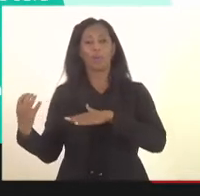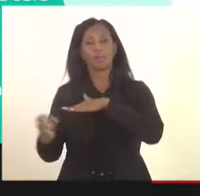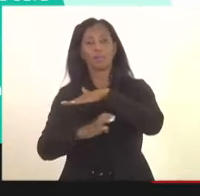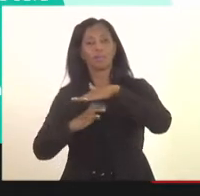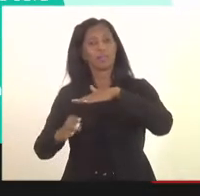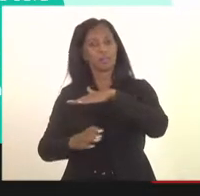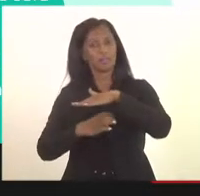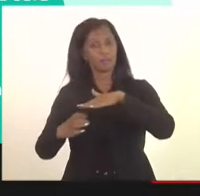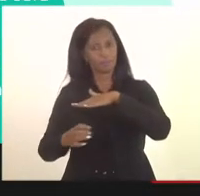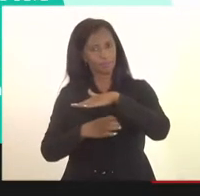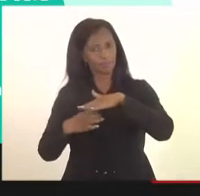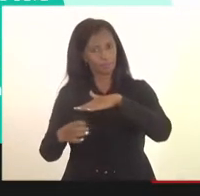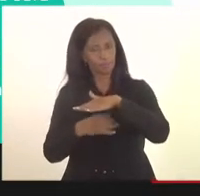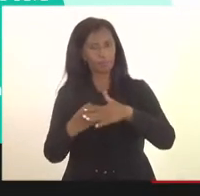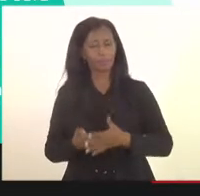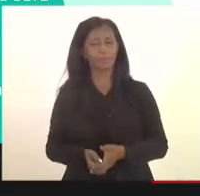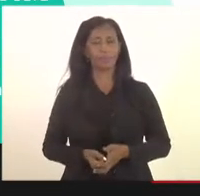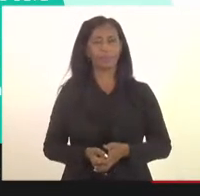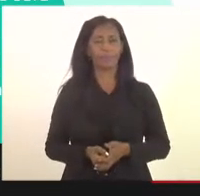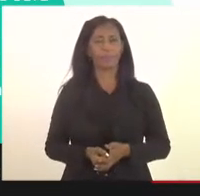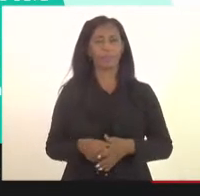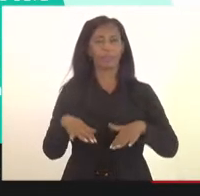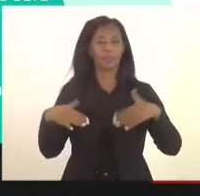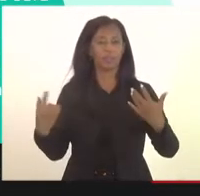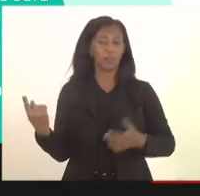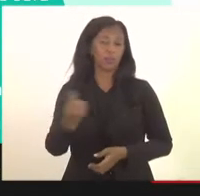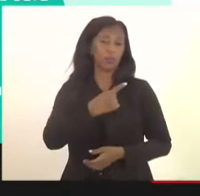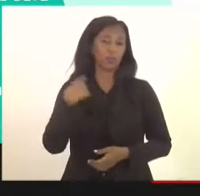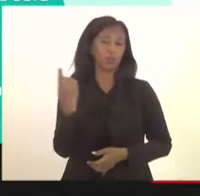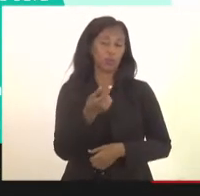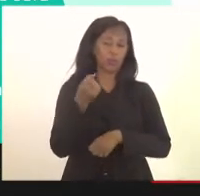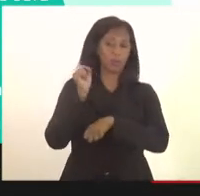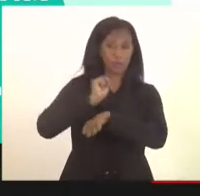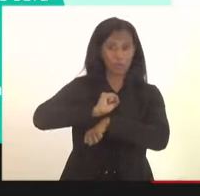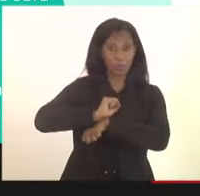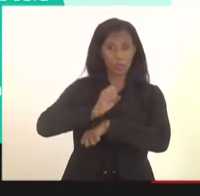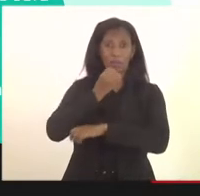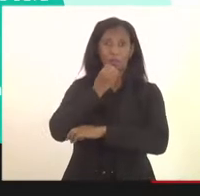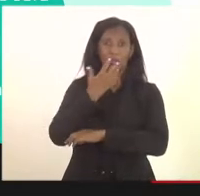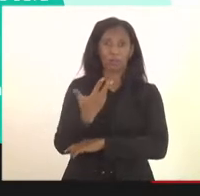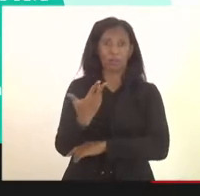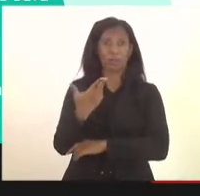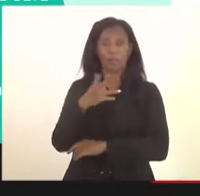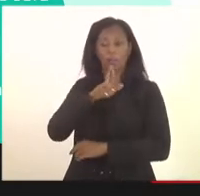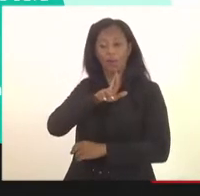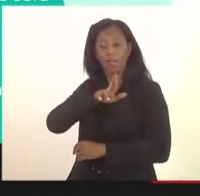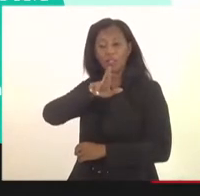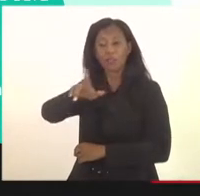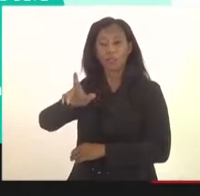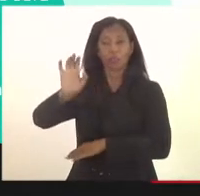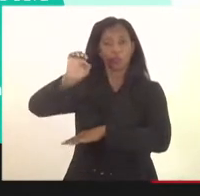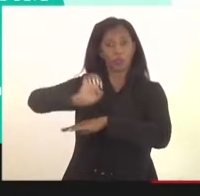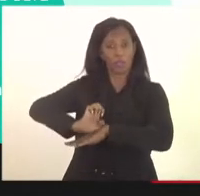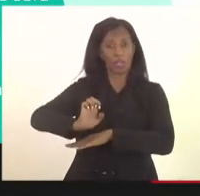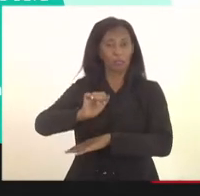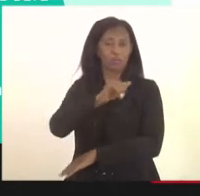estamos, vamos dizer assim, nós esperamos e em breve estar dando boas notícias aí para o Estado do Rio de Janeiro.